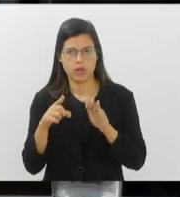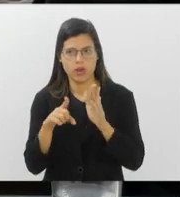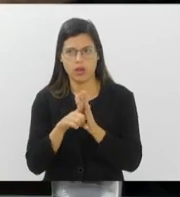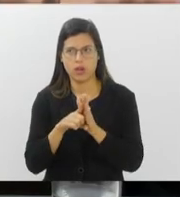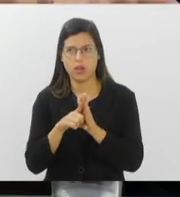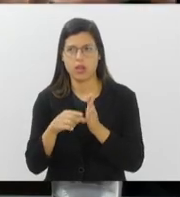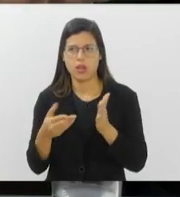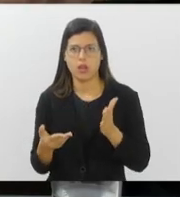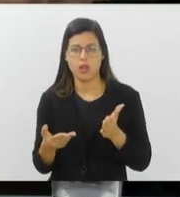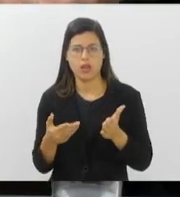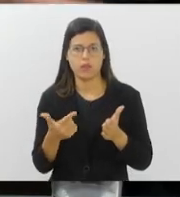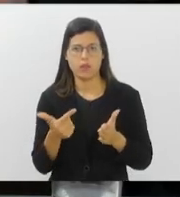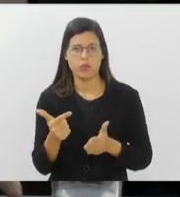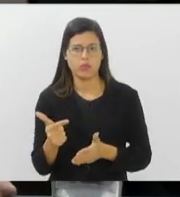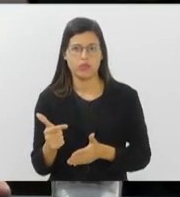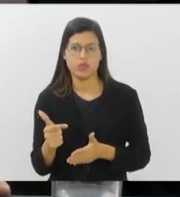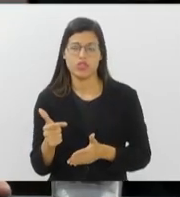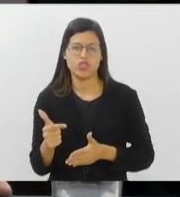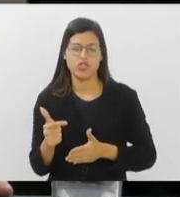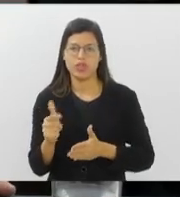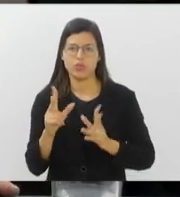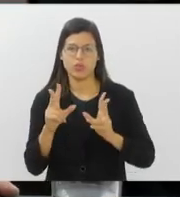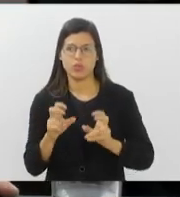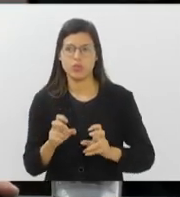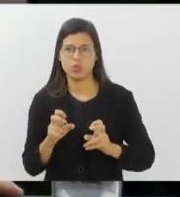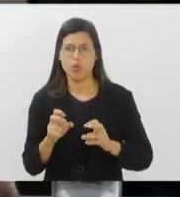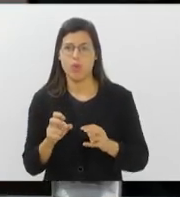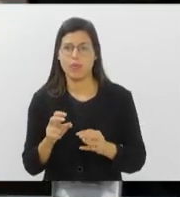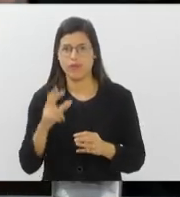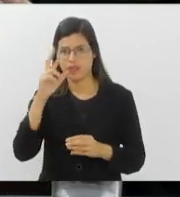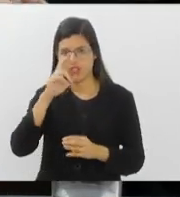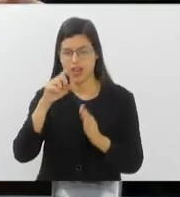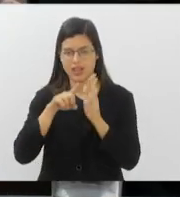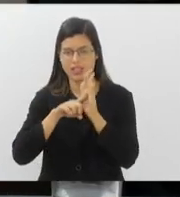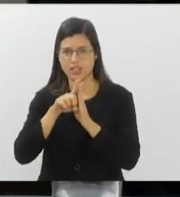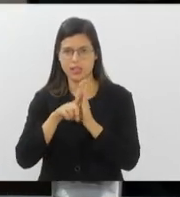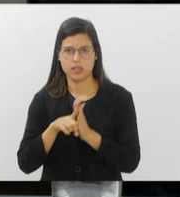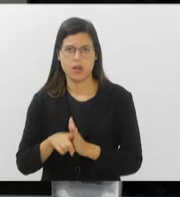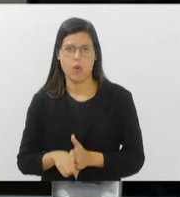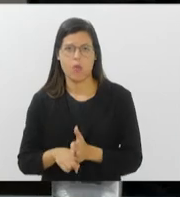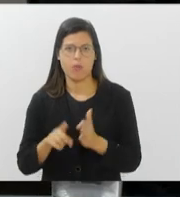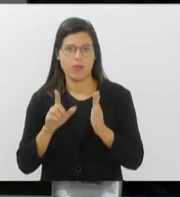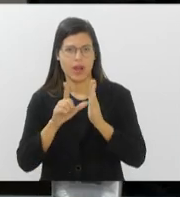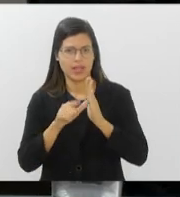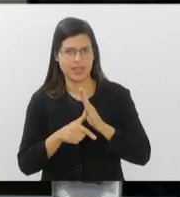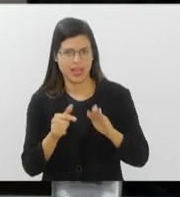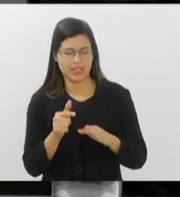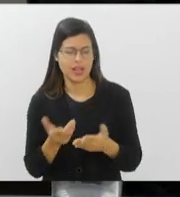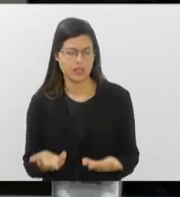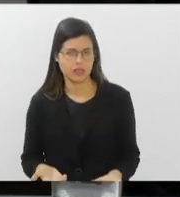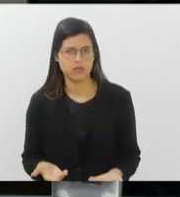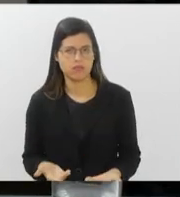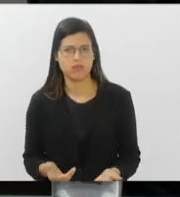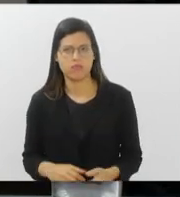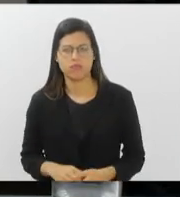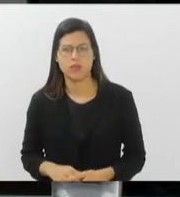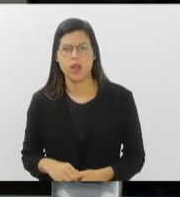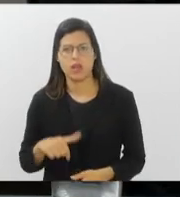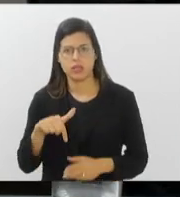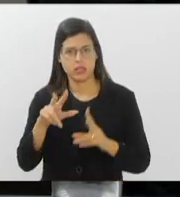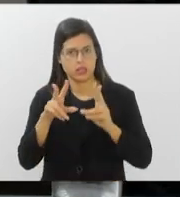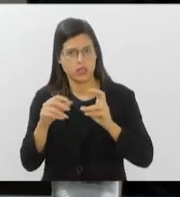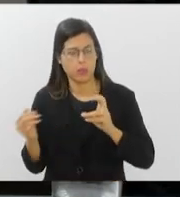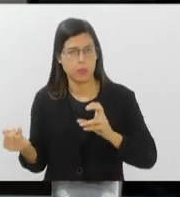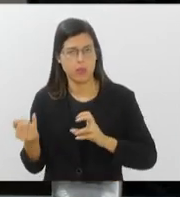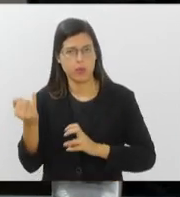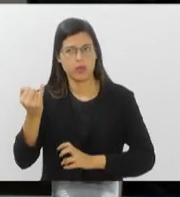volume de vistorias atrasados. Eu estou só querendo mostrar que o tema é importantíssimo, mas é um